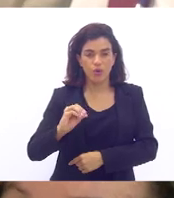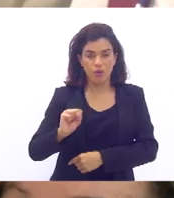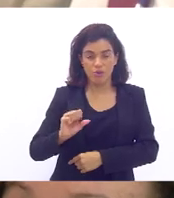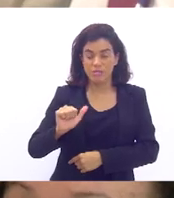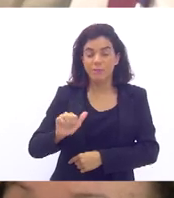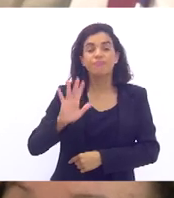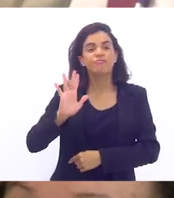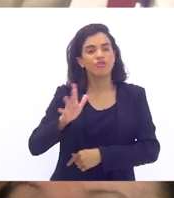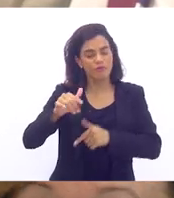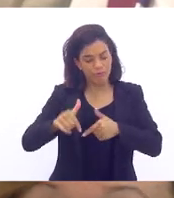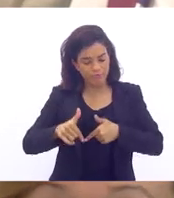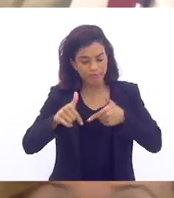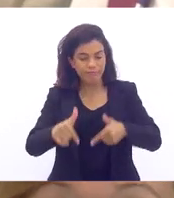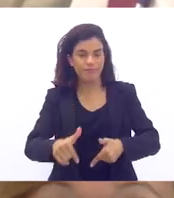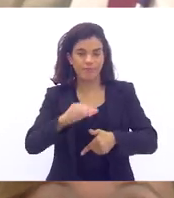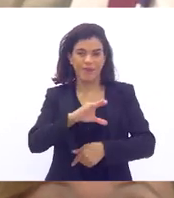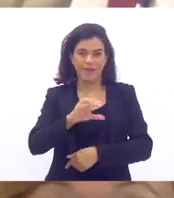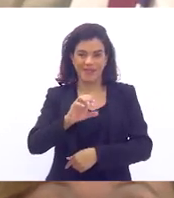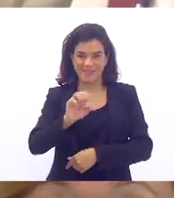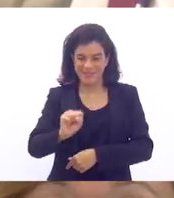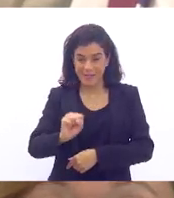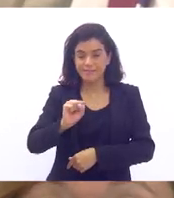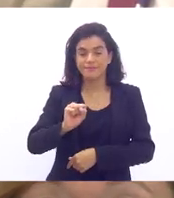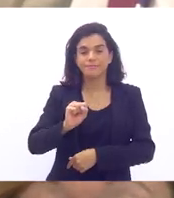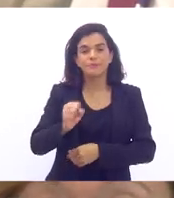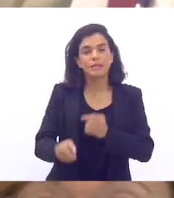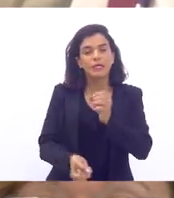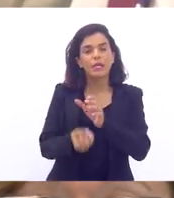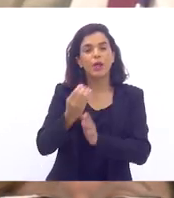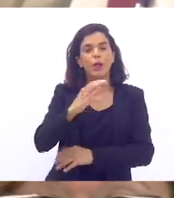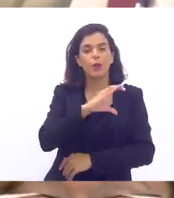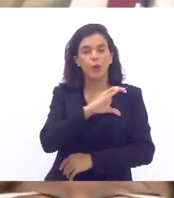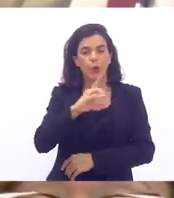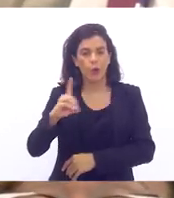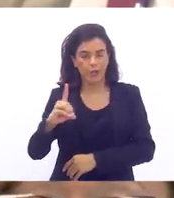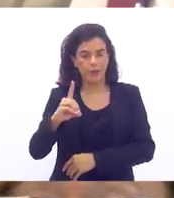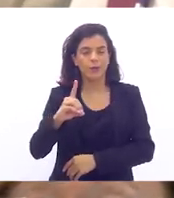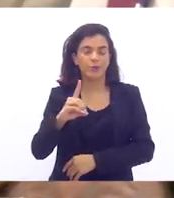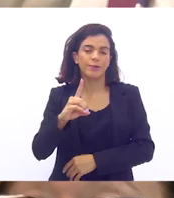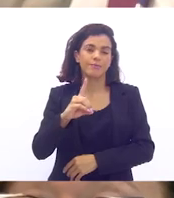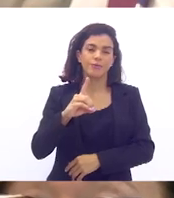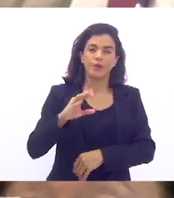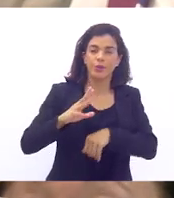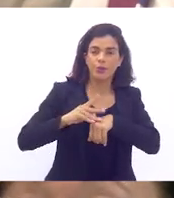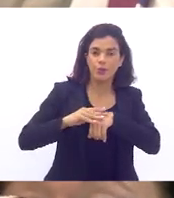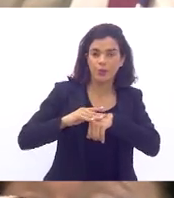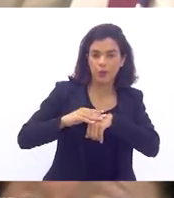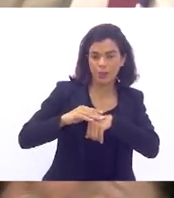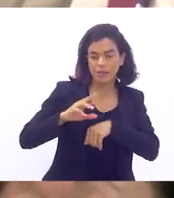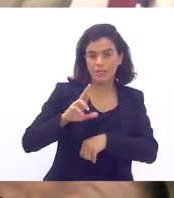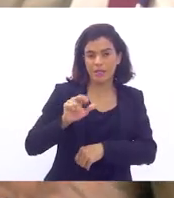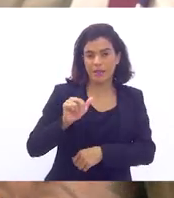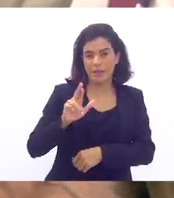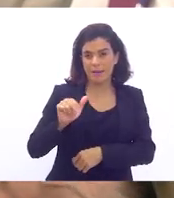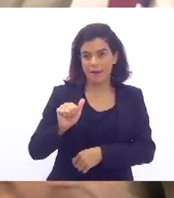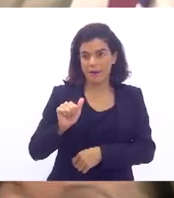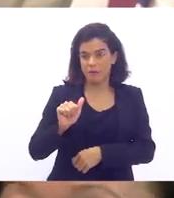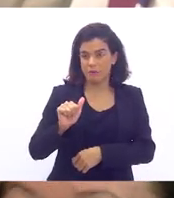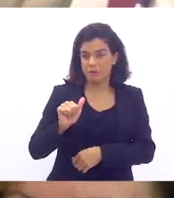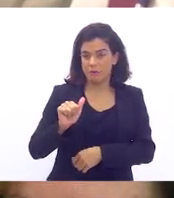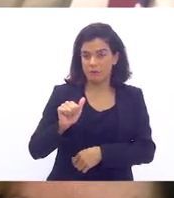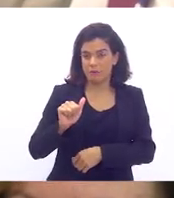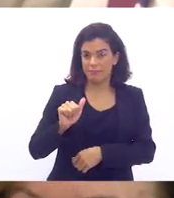pelas séries criando já uma coordenadoria de doenças raras que vai começar a integrar